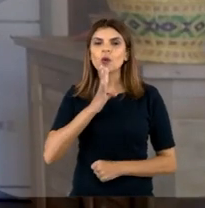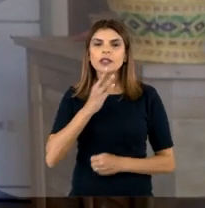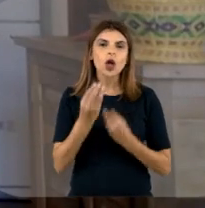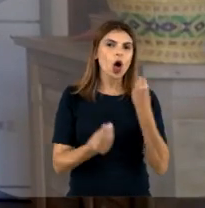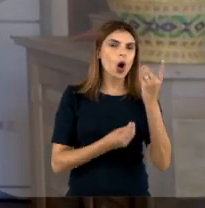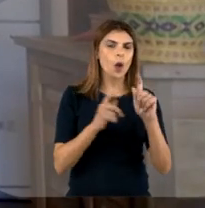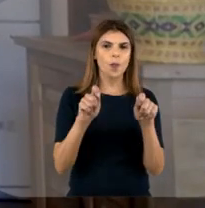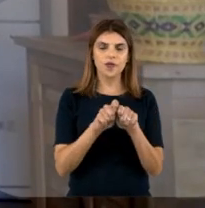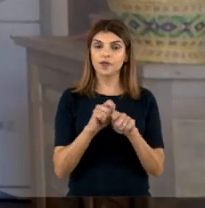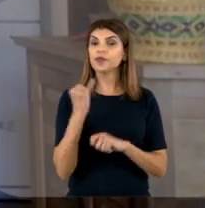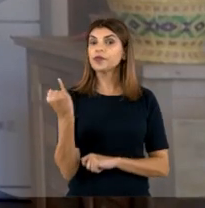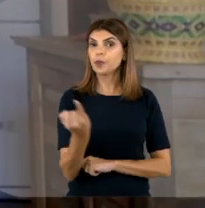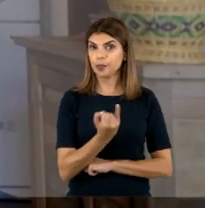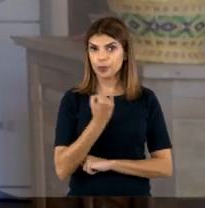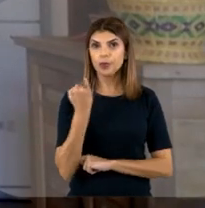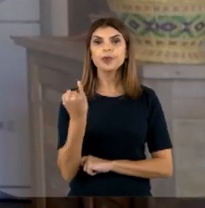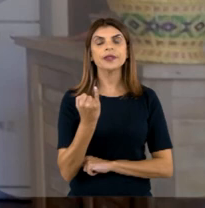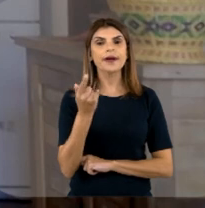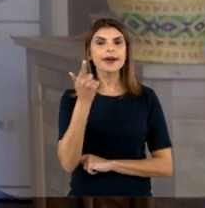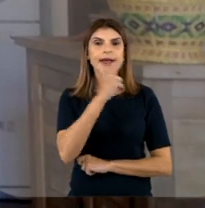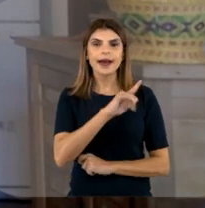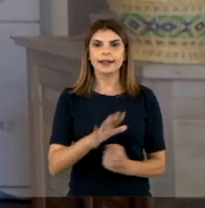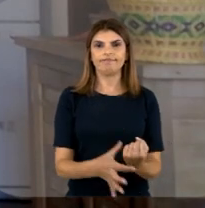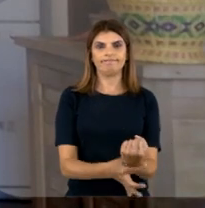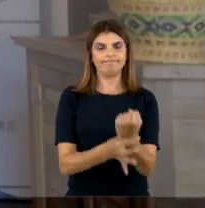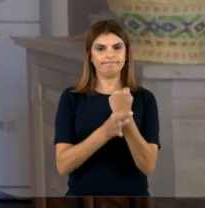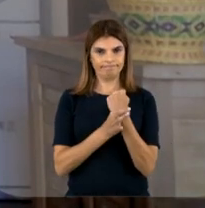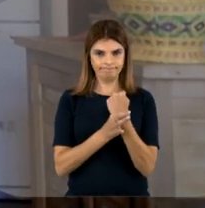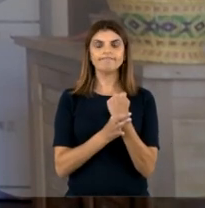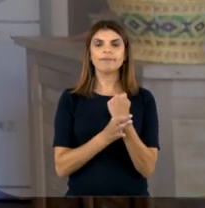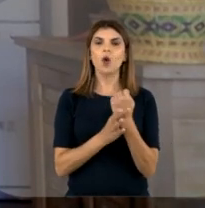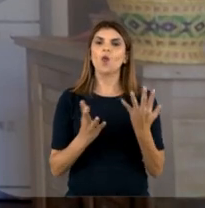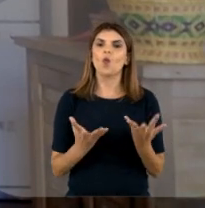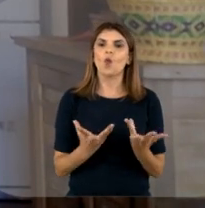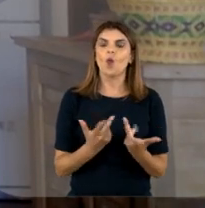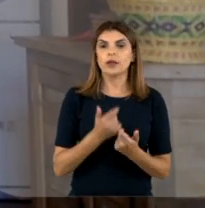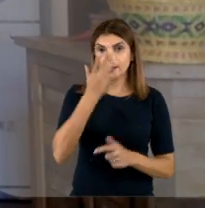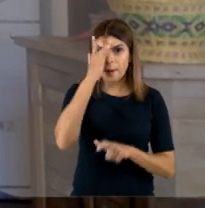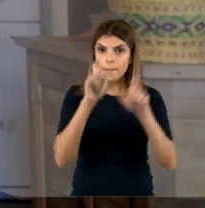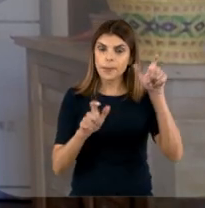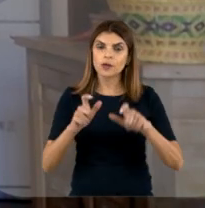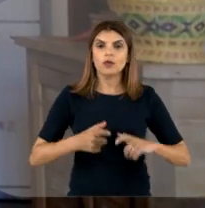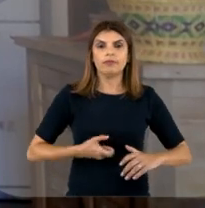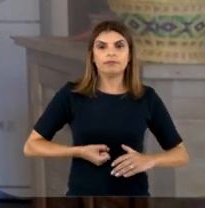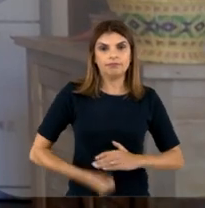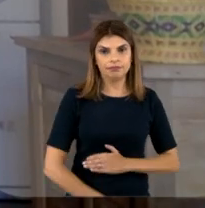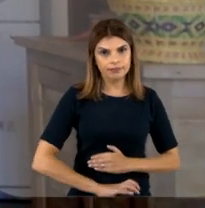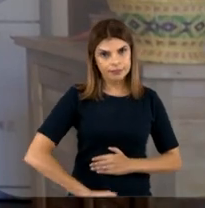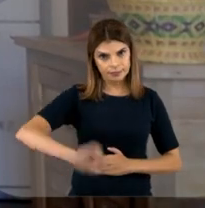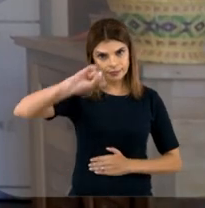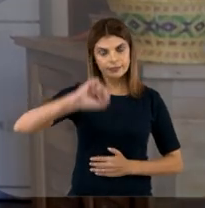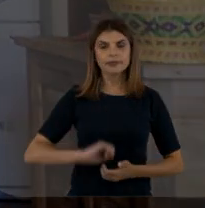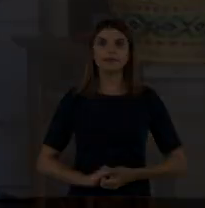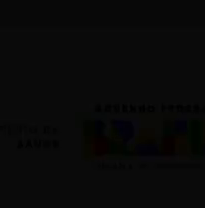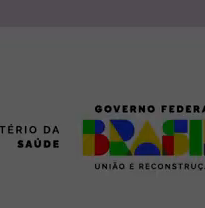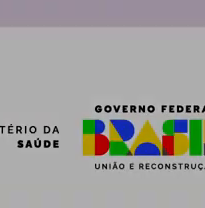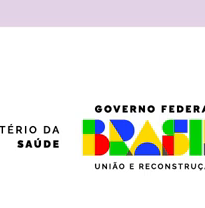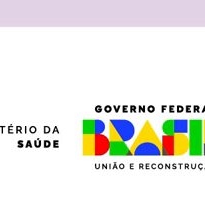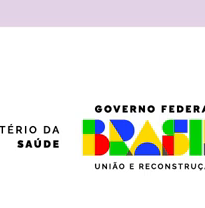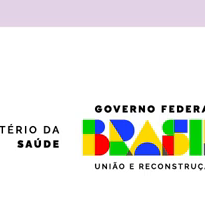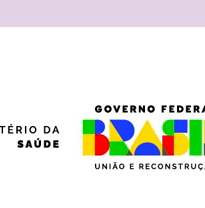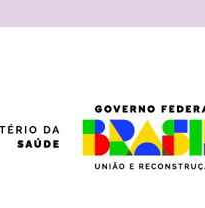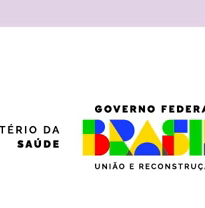conhecimento desse procedimento que é tão importante na garantia de um atendimento de qualidade para as pessoas que abortam.